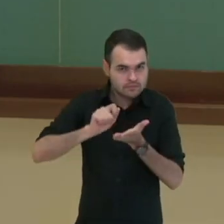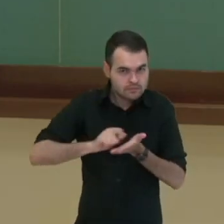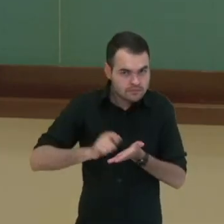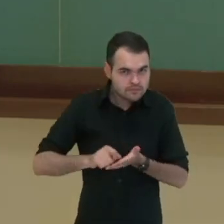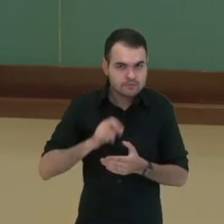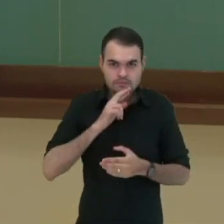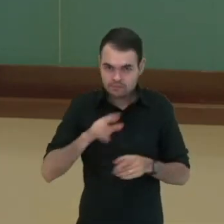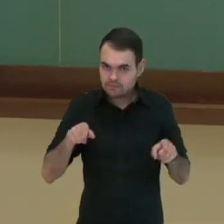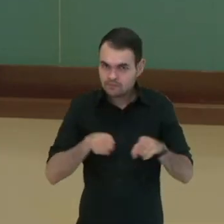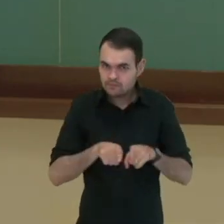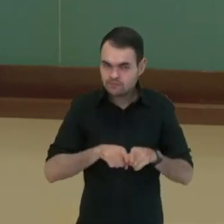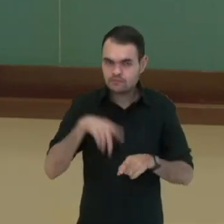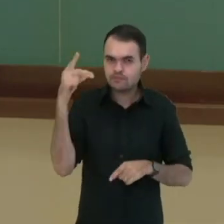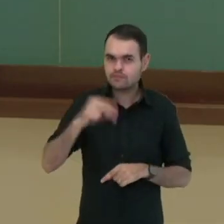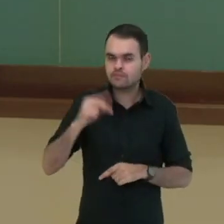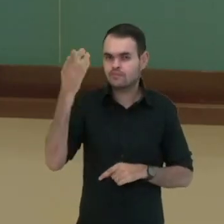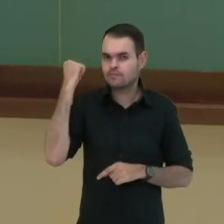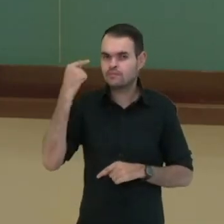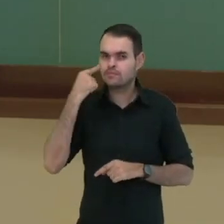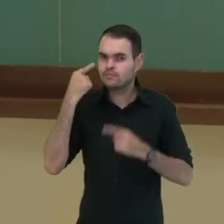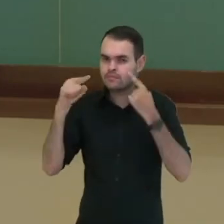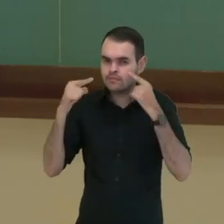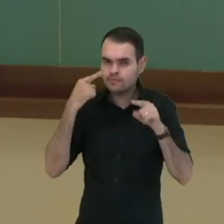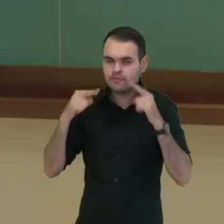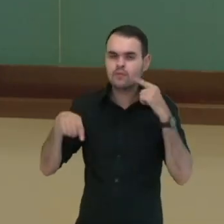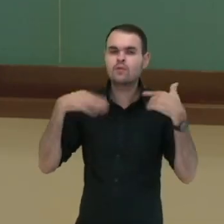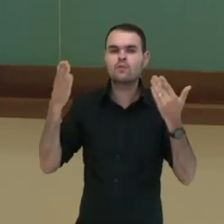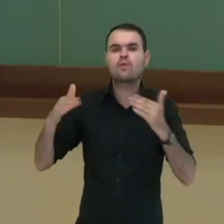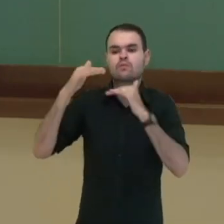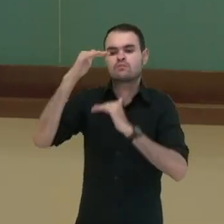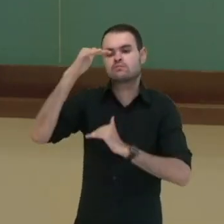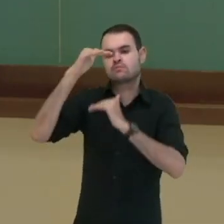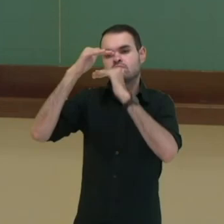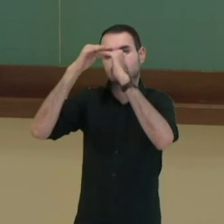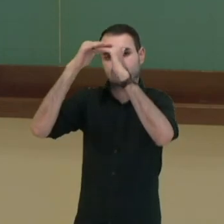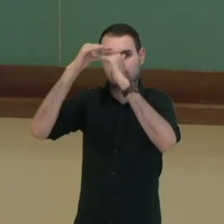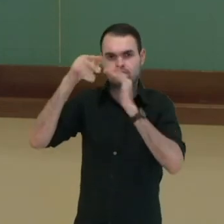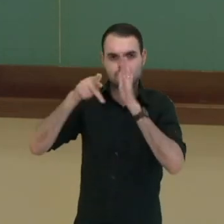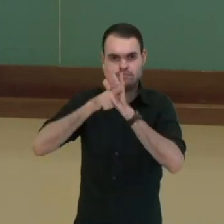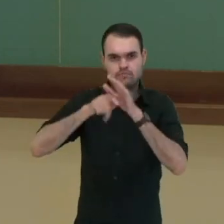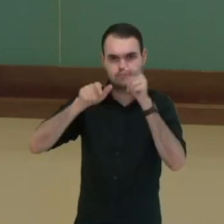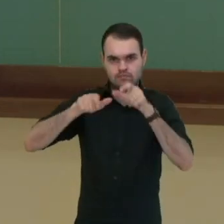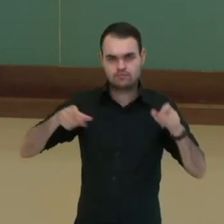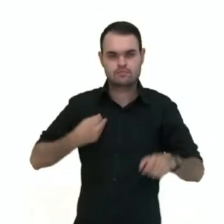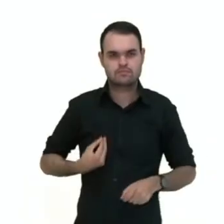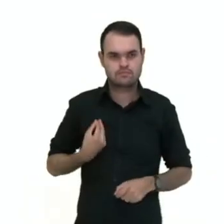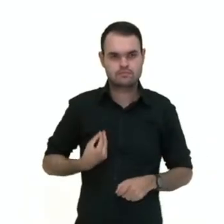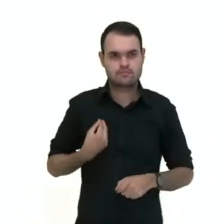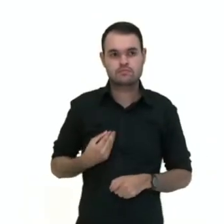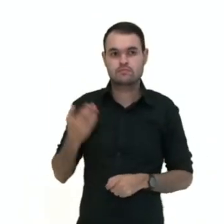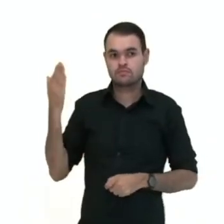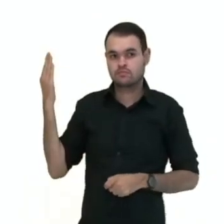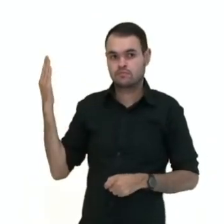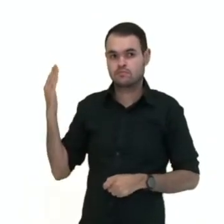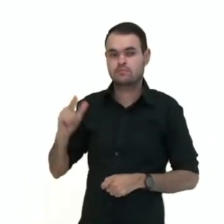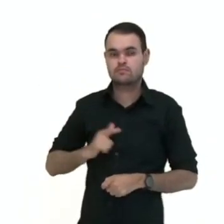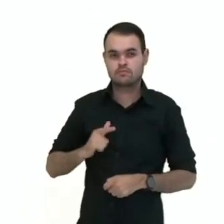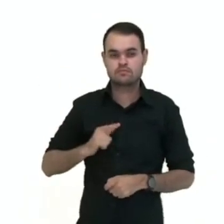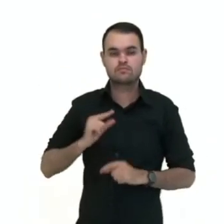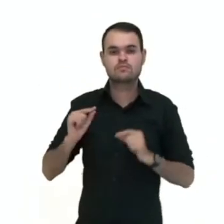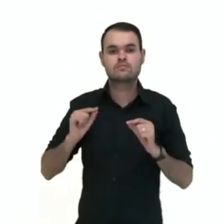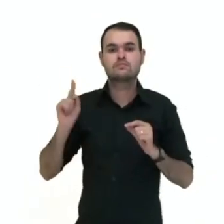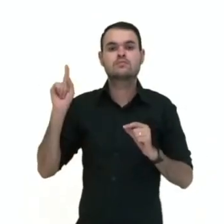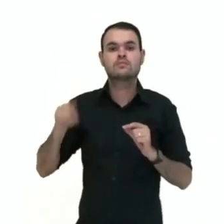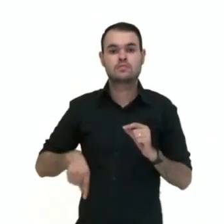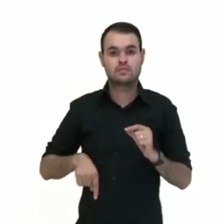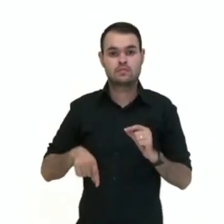Respondeu também? Bora lá então conferir. Quais são os níveis de organização dos seres vivos, né? Então, os níveis de organização dos seres vivos